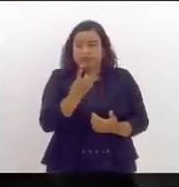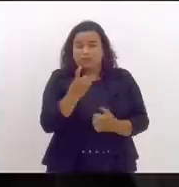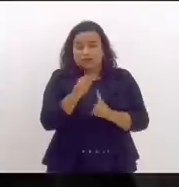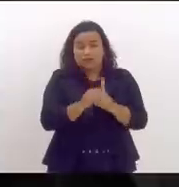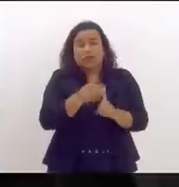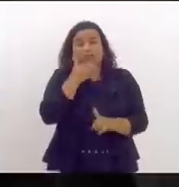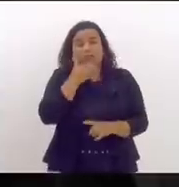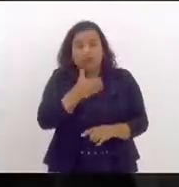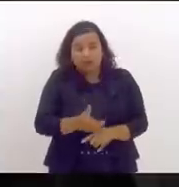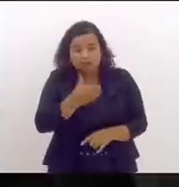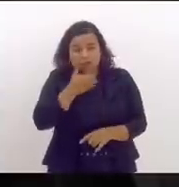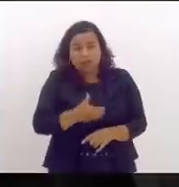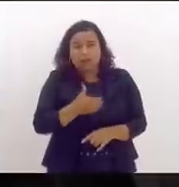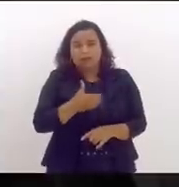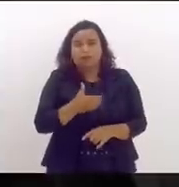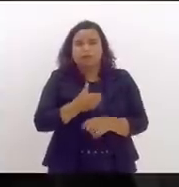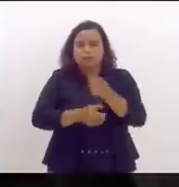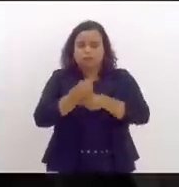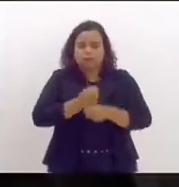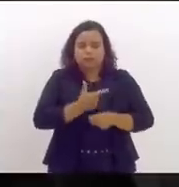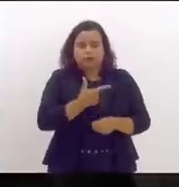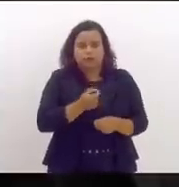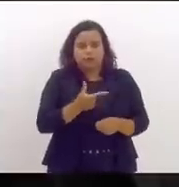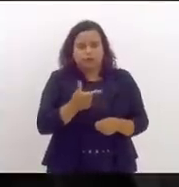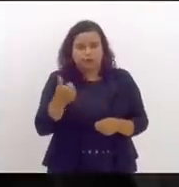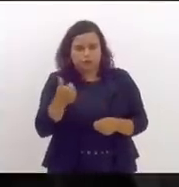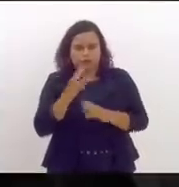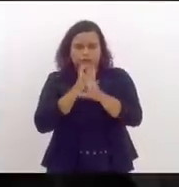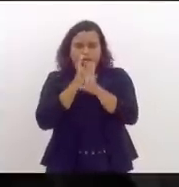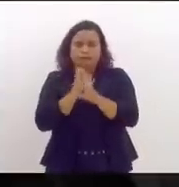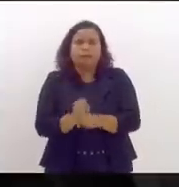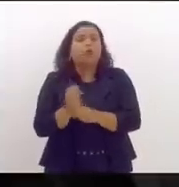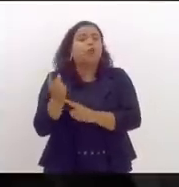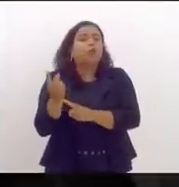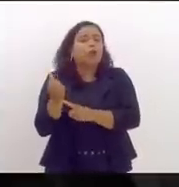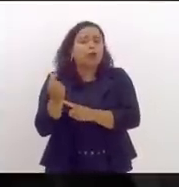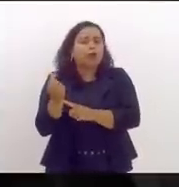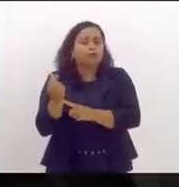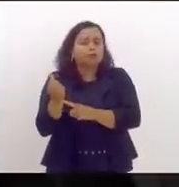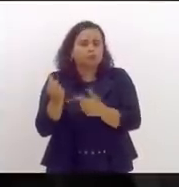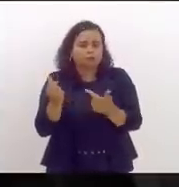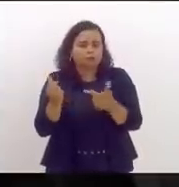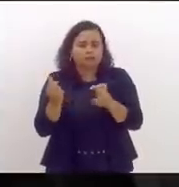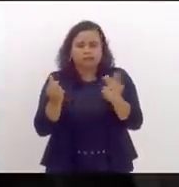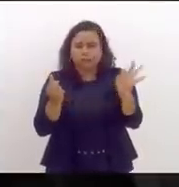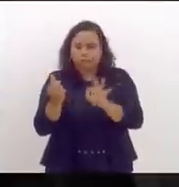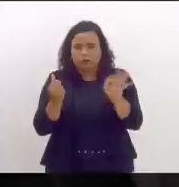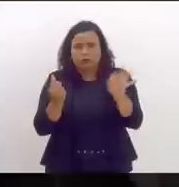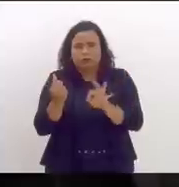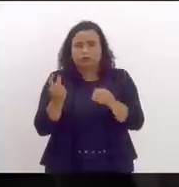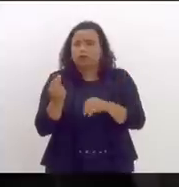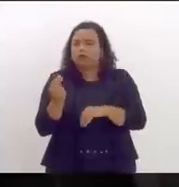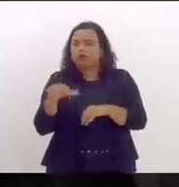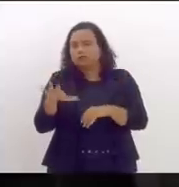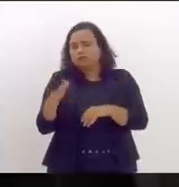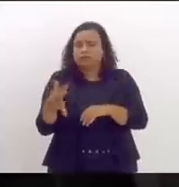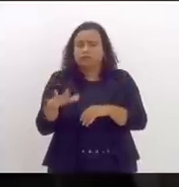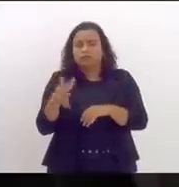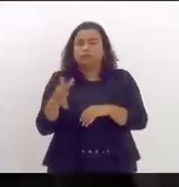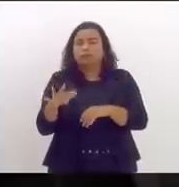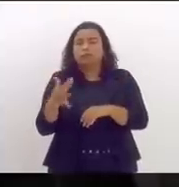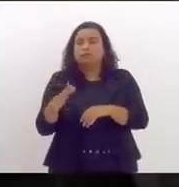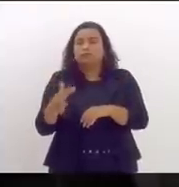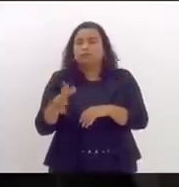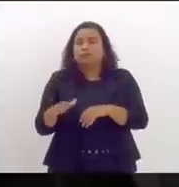de 21 e quanto daria esses 25%, um percentual aproximado